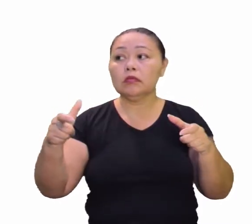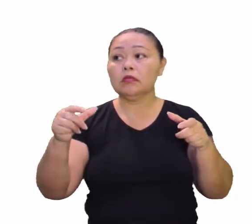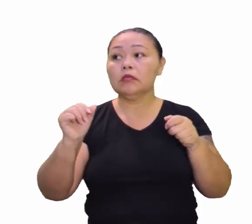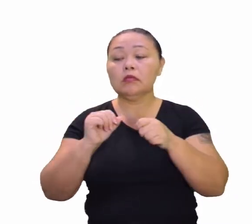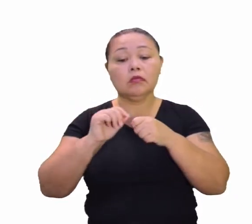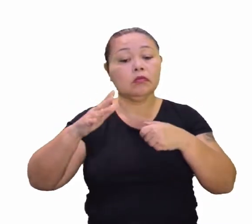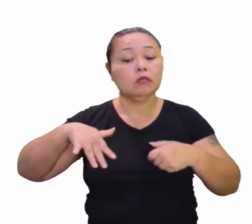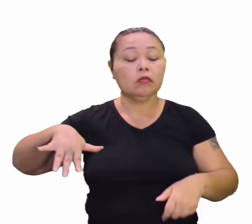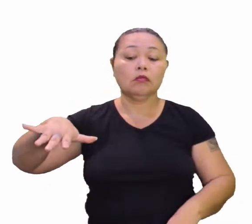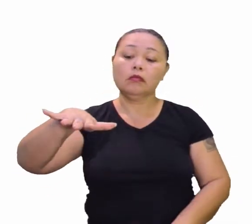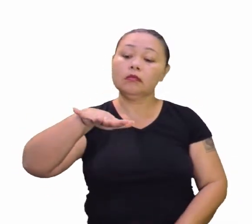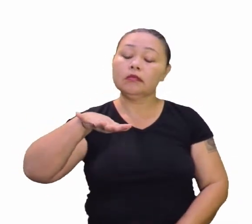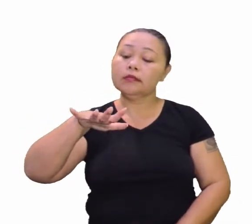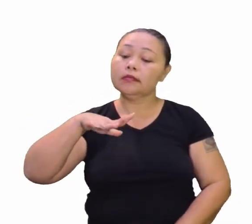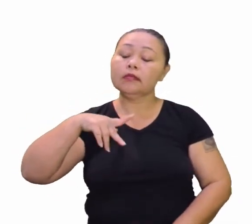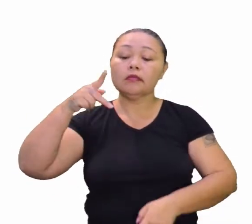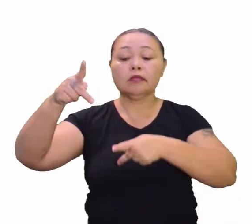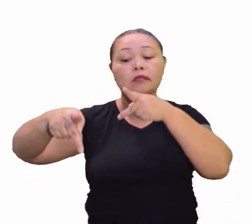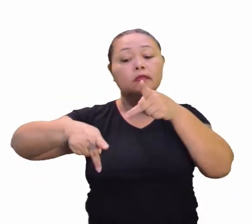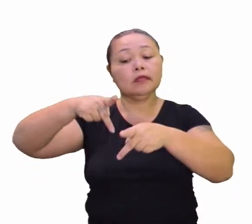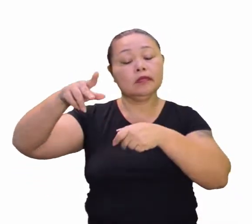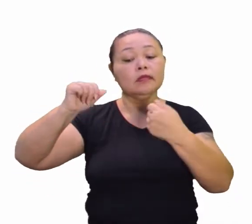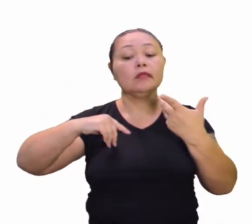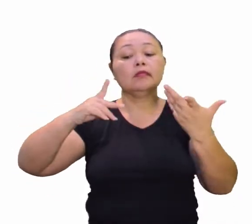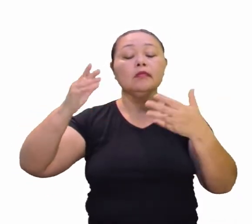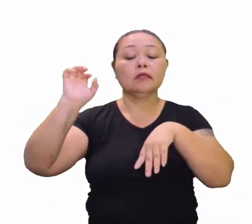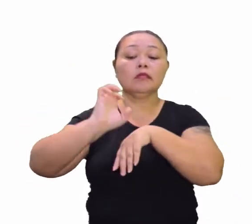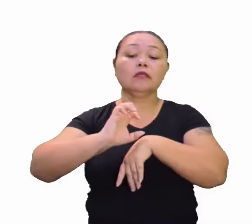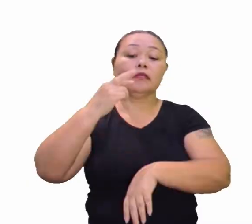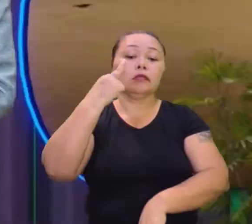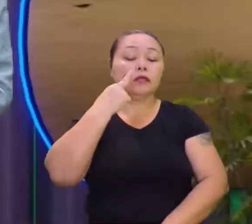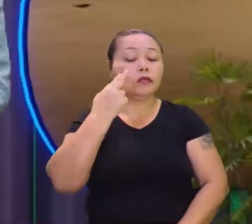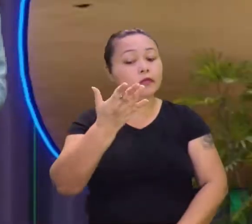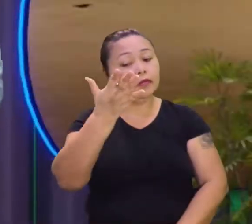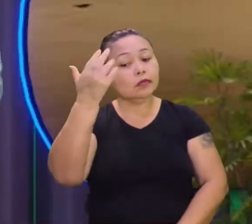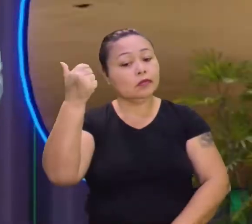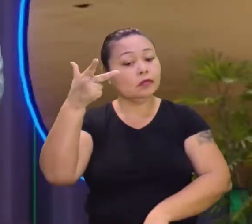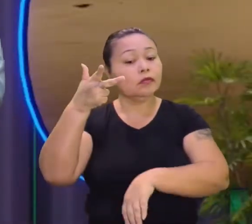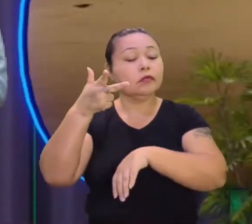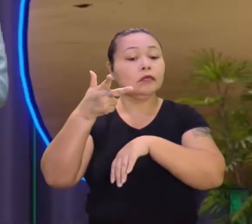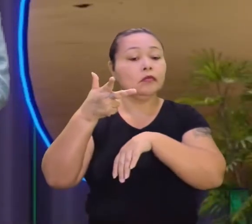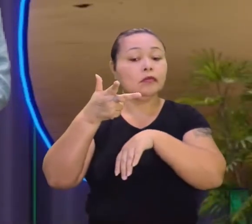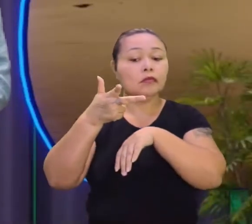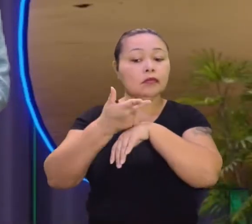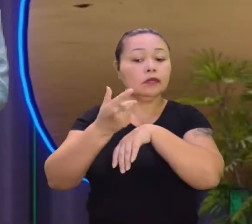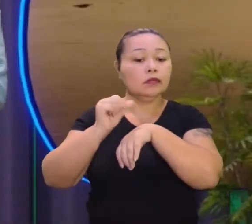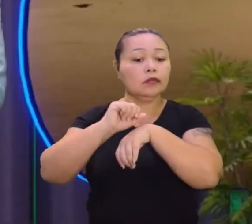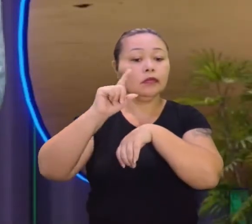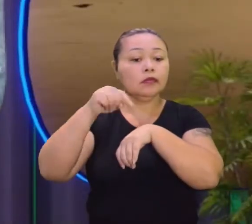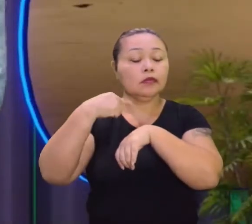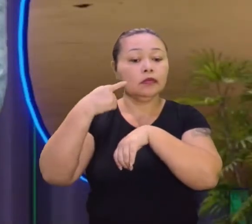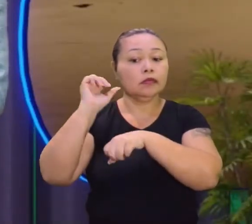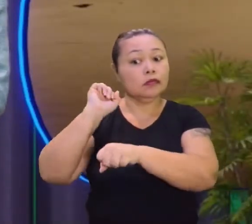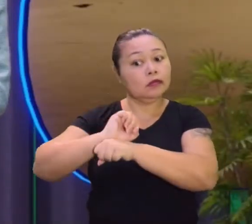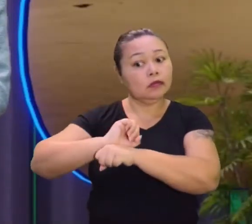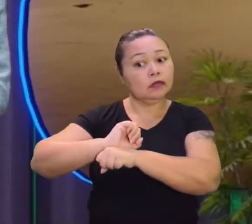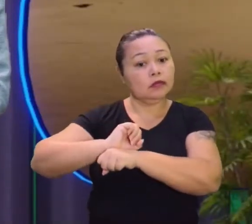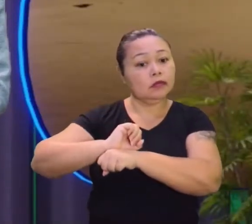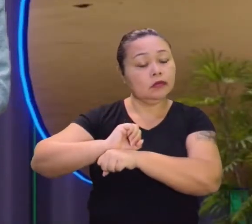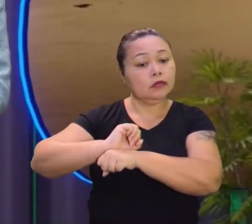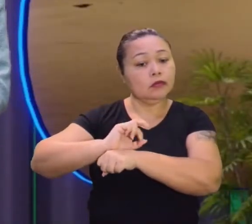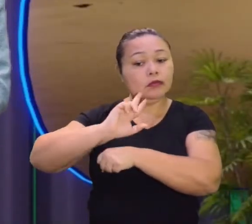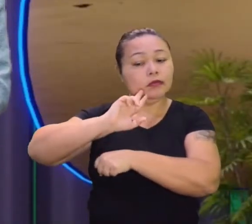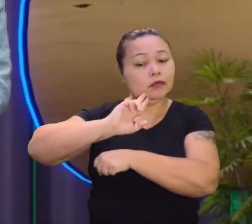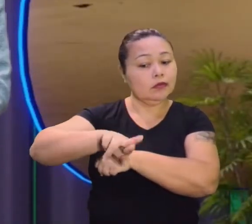parte dessa população do estado de Rondônia. Vem aqui com a gente, diretor. Para aí, o momento pare, que ele